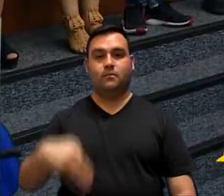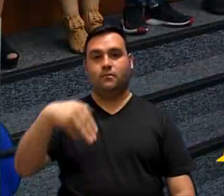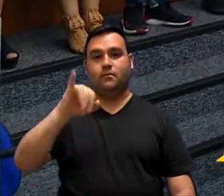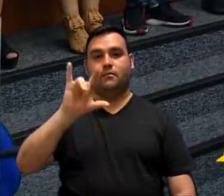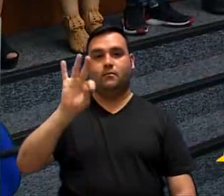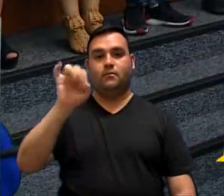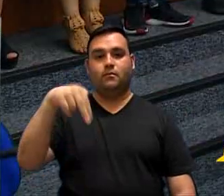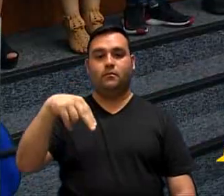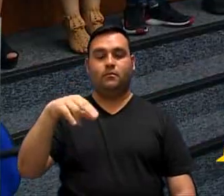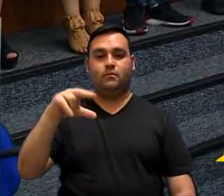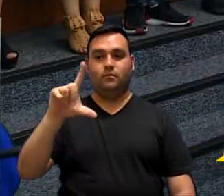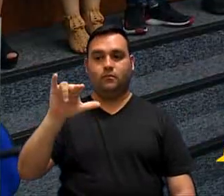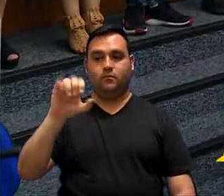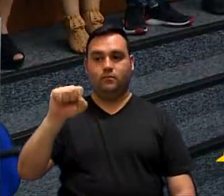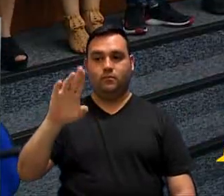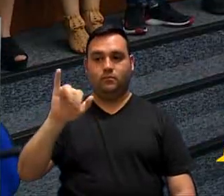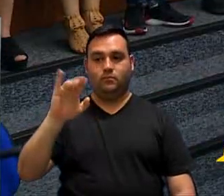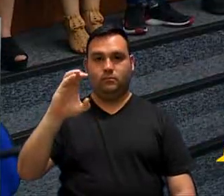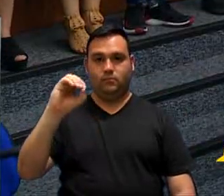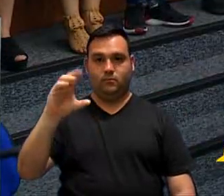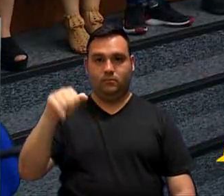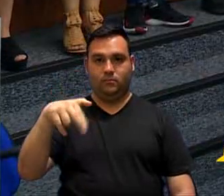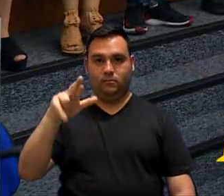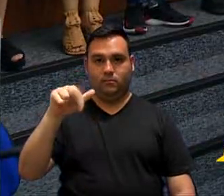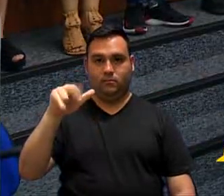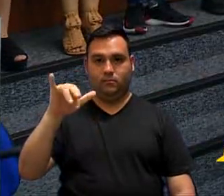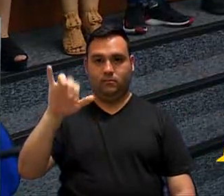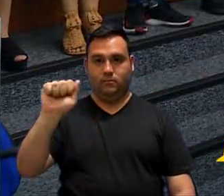Milton Luiz Bianco Moreira.